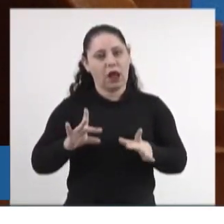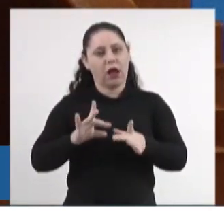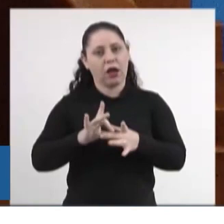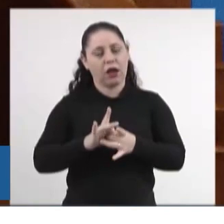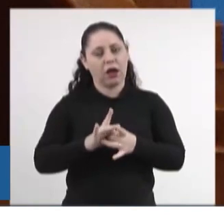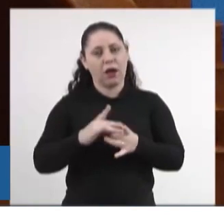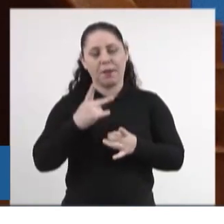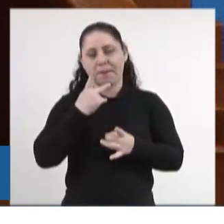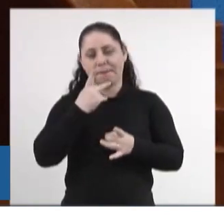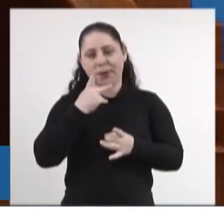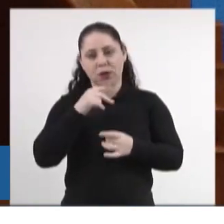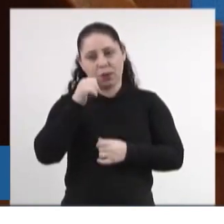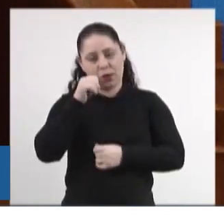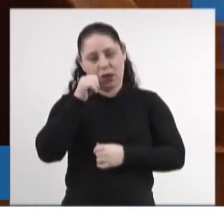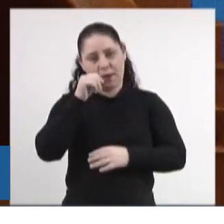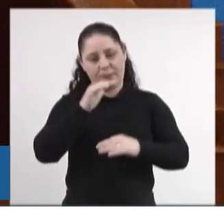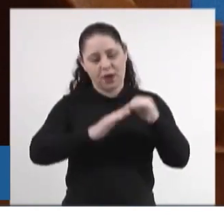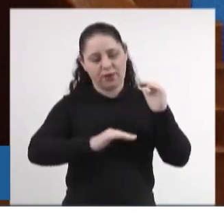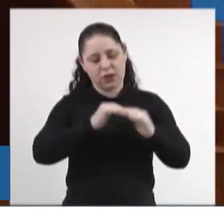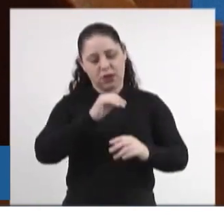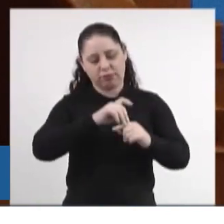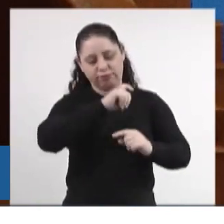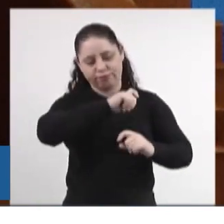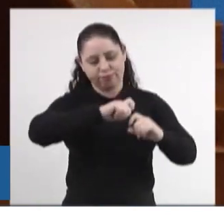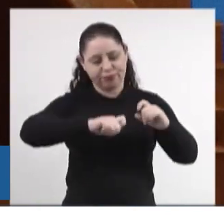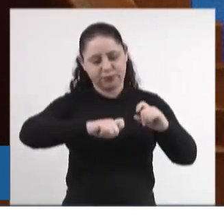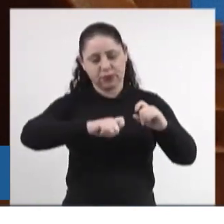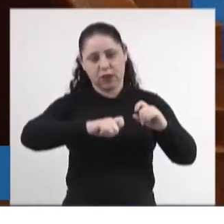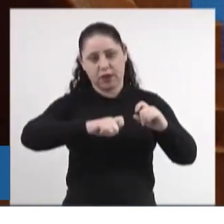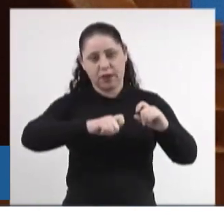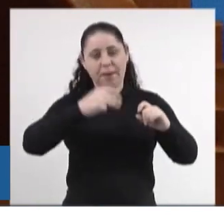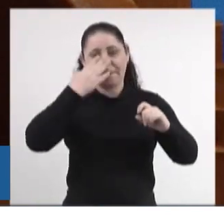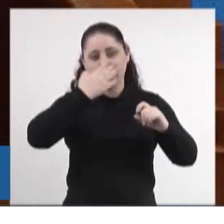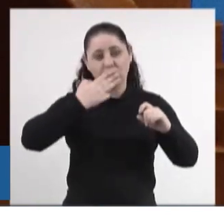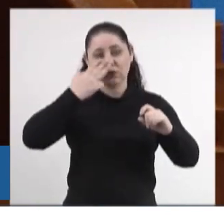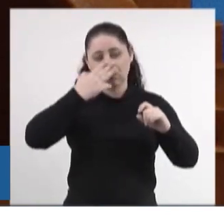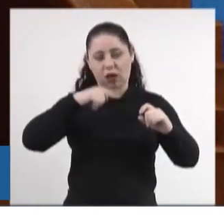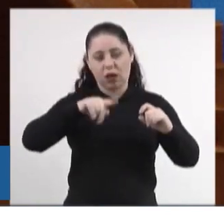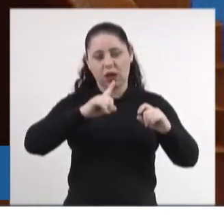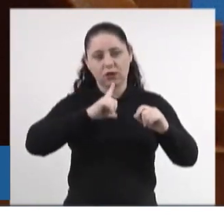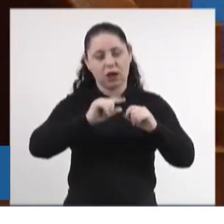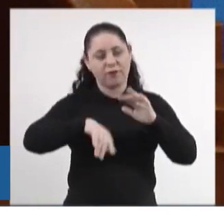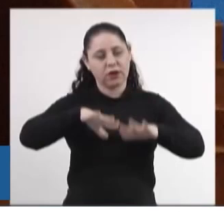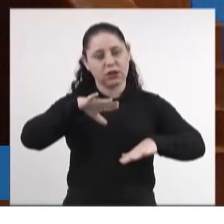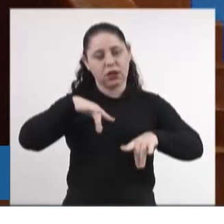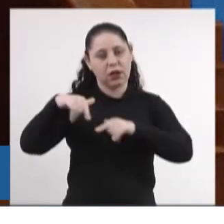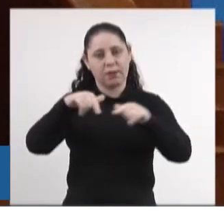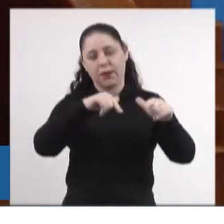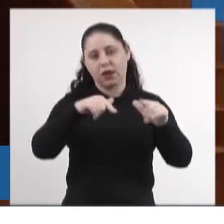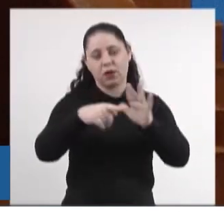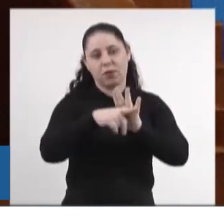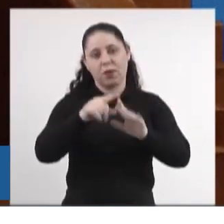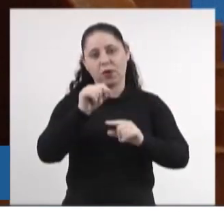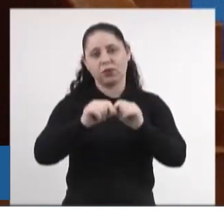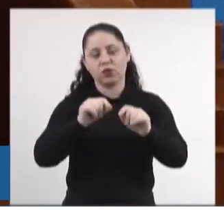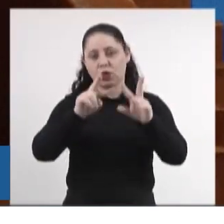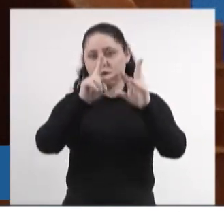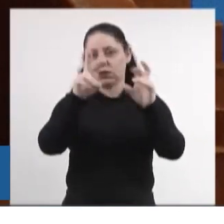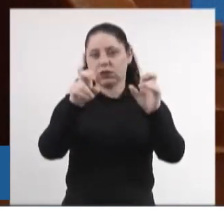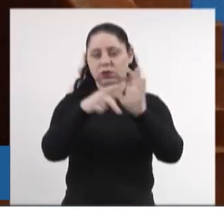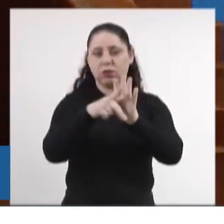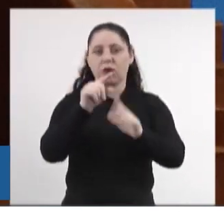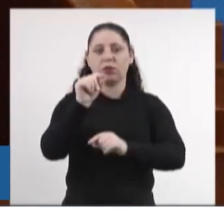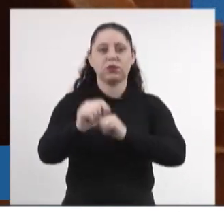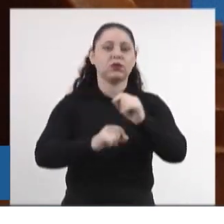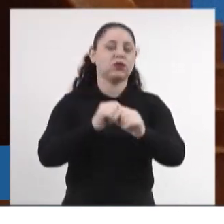vinculadas ao recorte das mulheres profissionais do sexo, na grande maioria das vezes, elas trabalham com o assunto